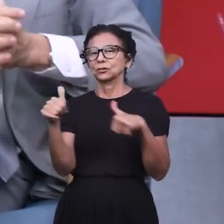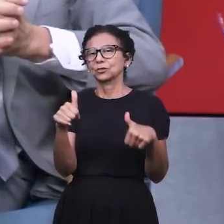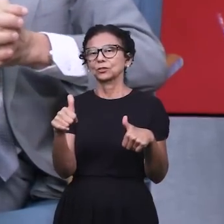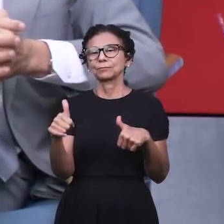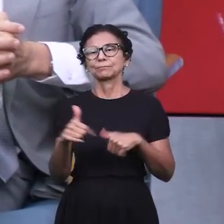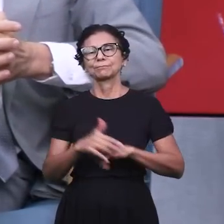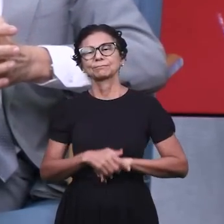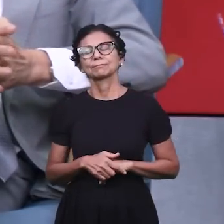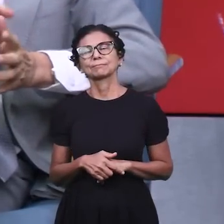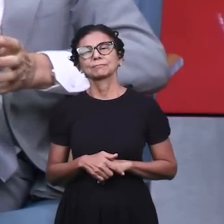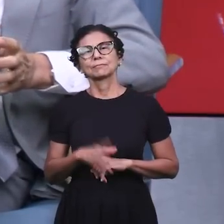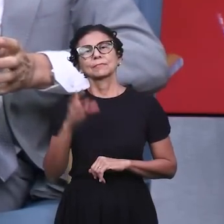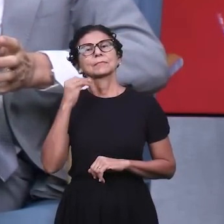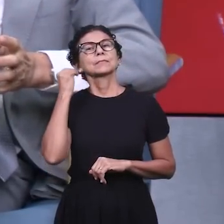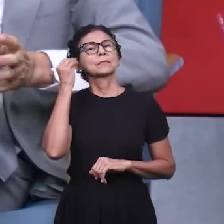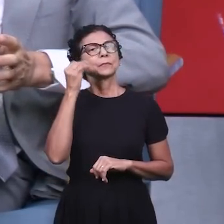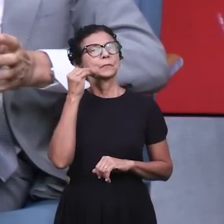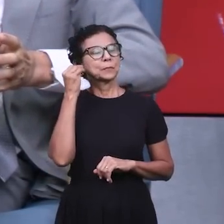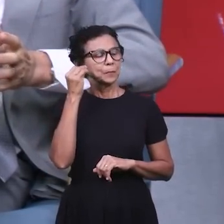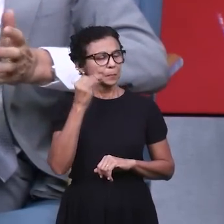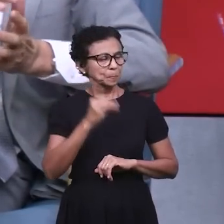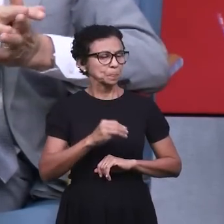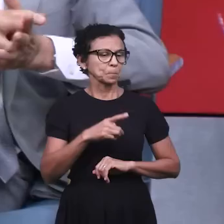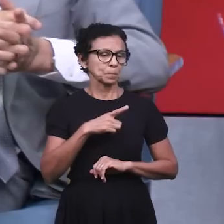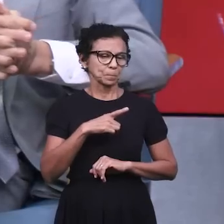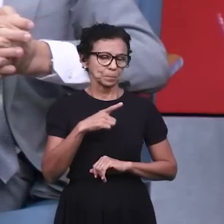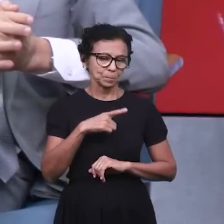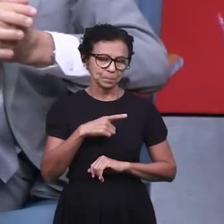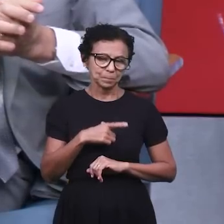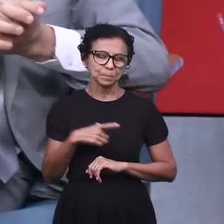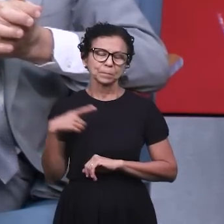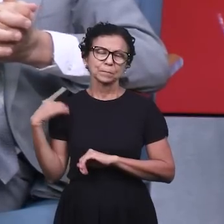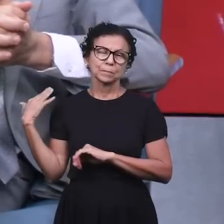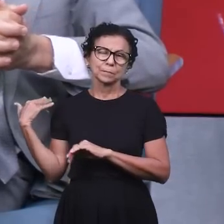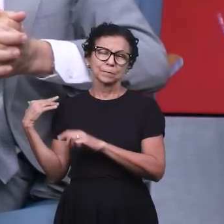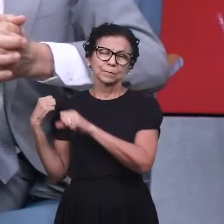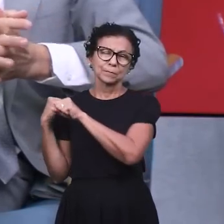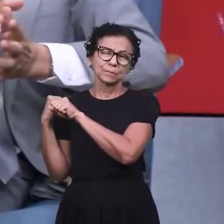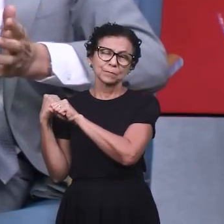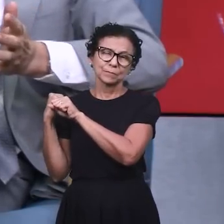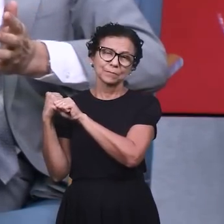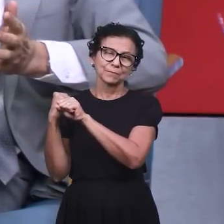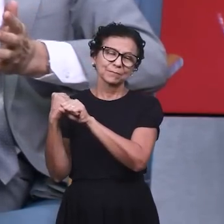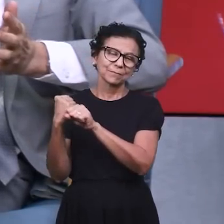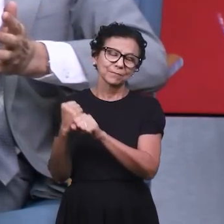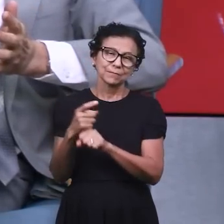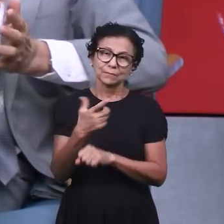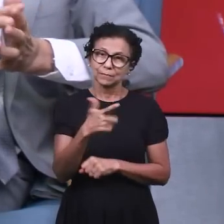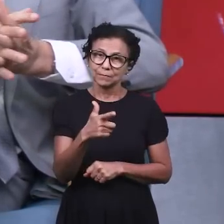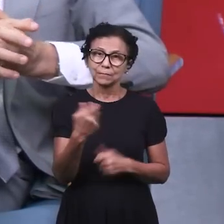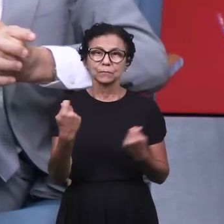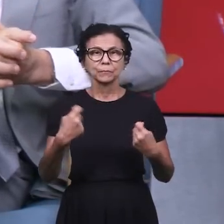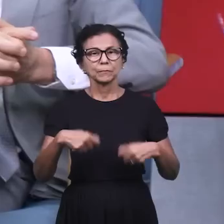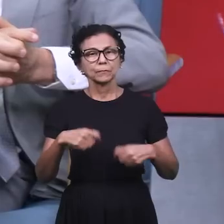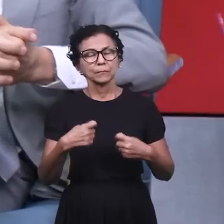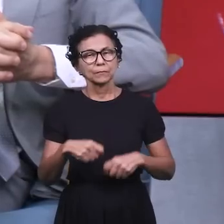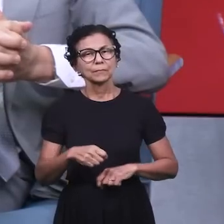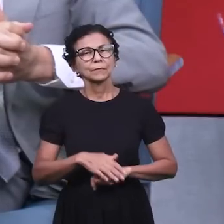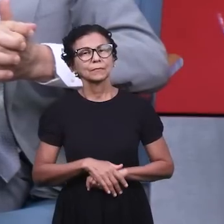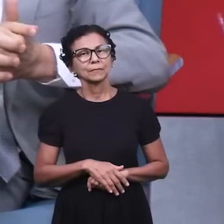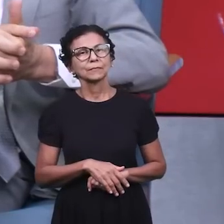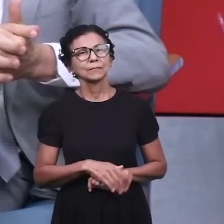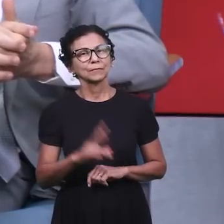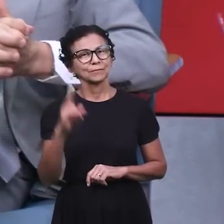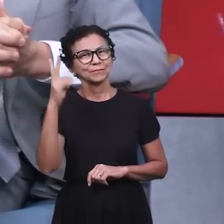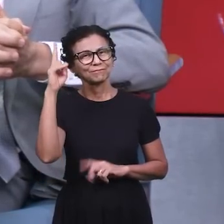vida. Essa é uma experiência que nós temos, vivemos esses anos todos. Se você não tem, você precisa ter. E